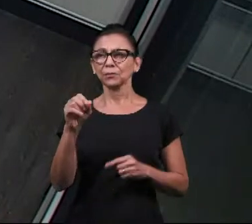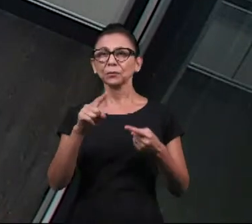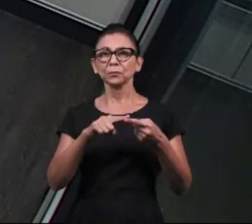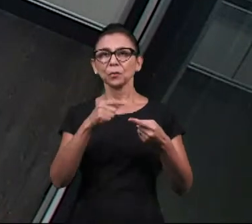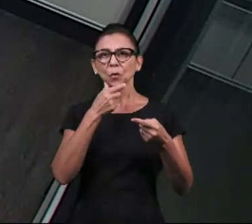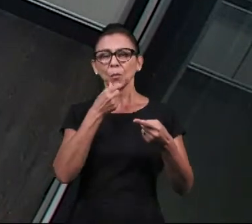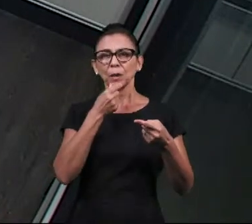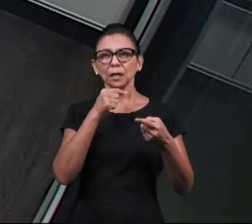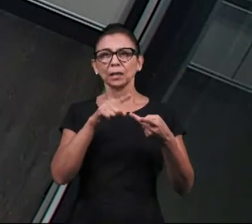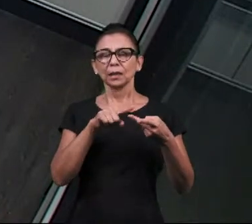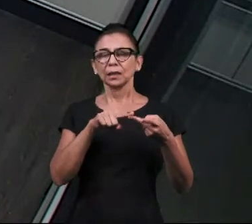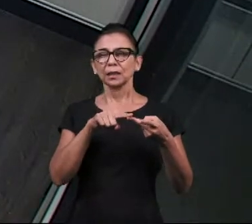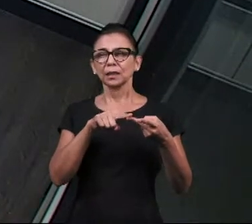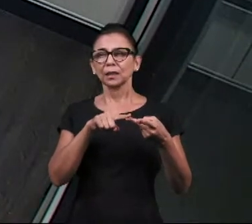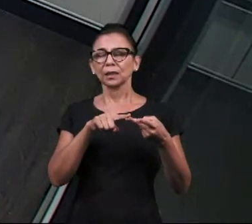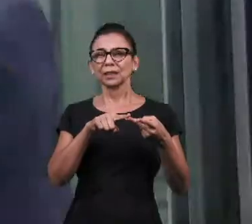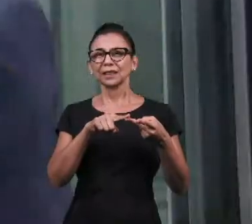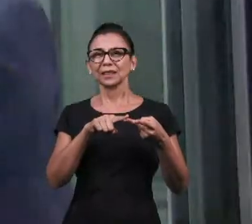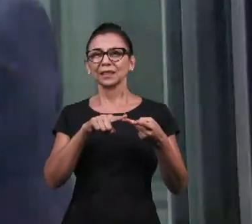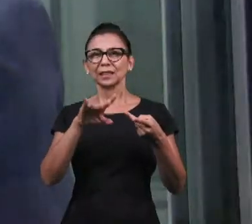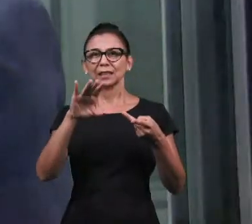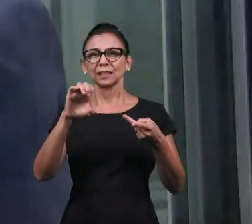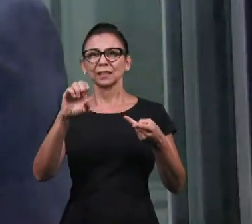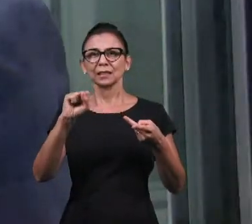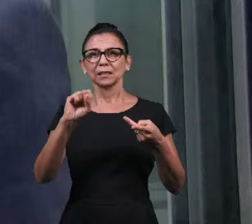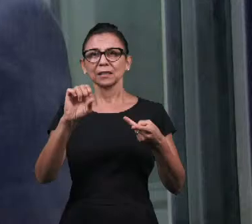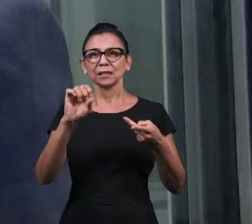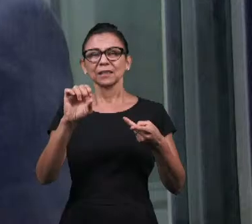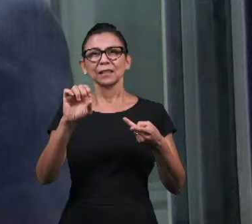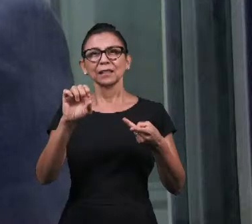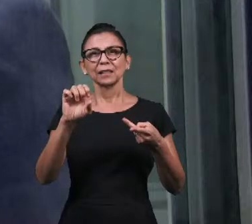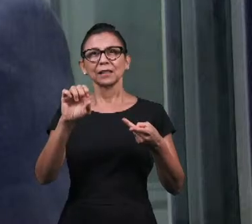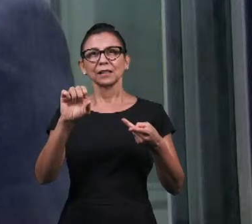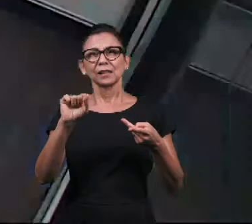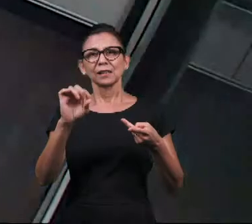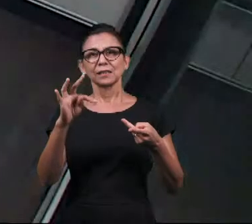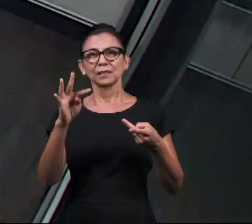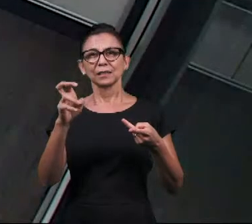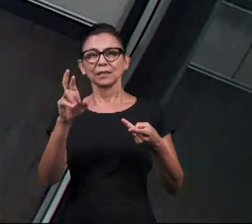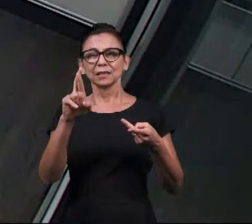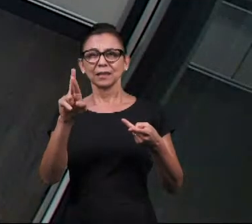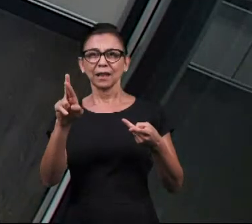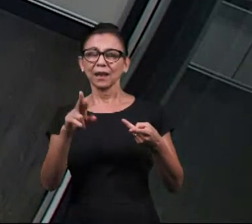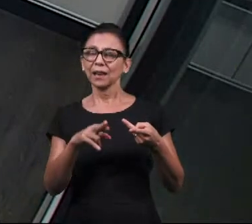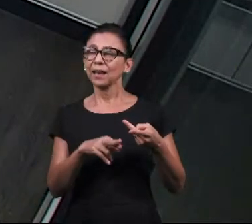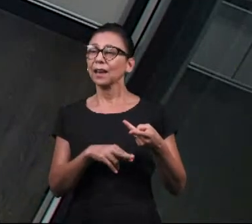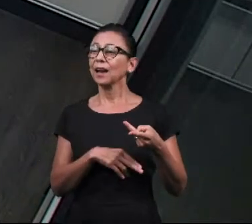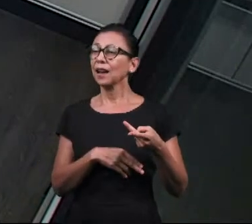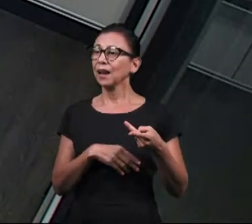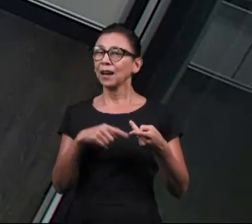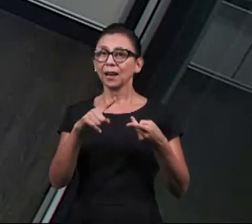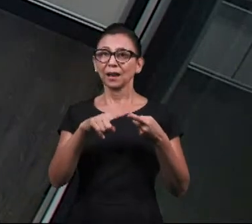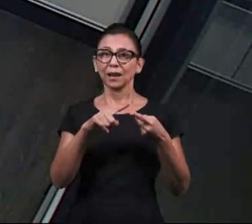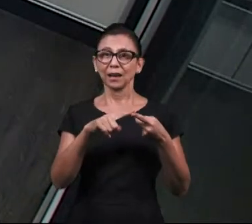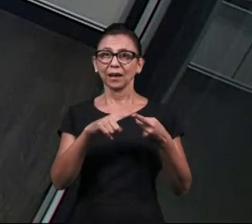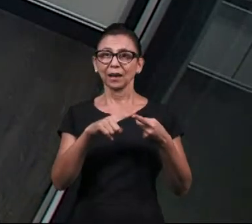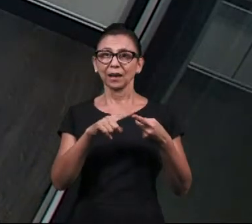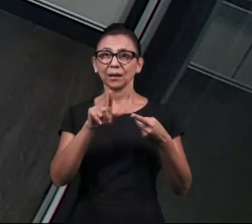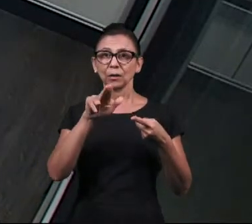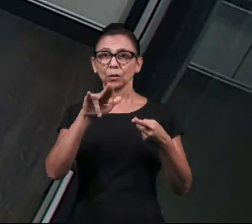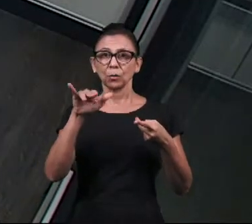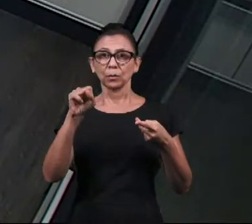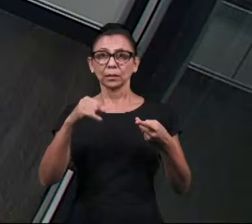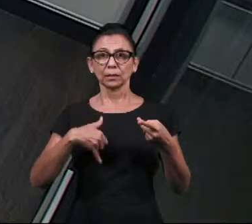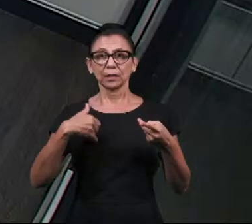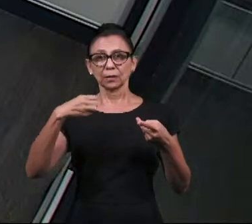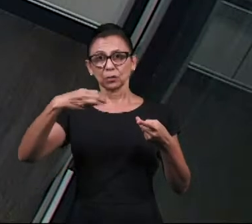Esther. Tá com quantos anos, Luiz Otávio? O Luiz Otávio tem 31. Já tá com 31 anos, né? Então foi fruto de uma oração nesse